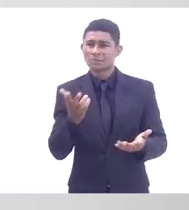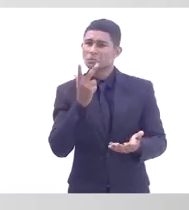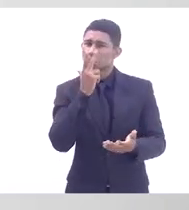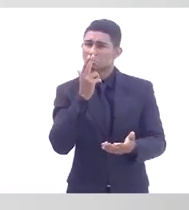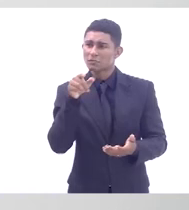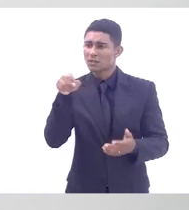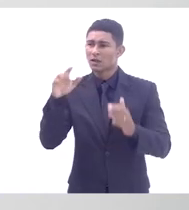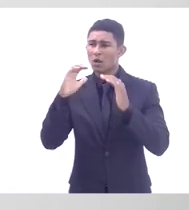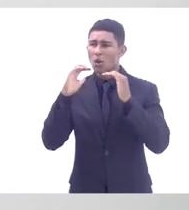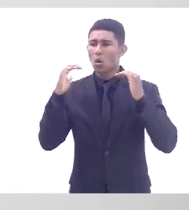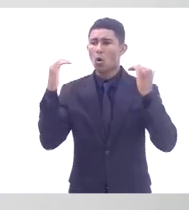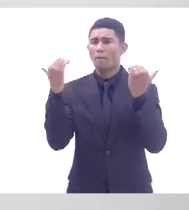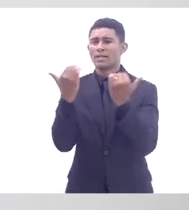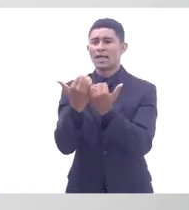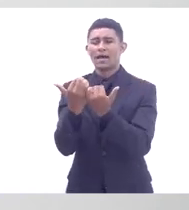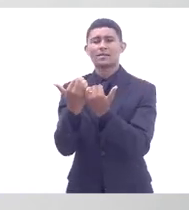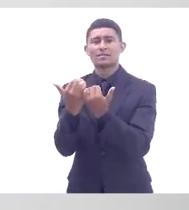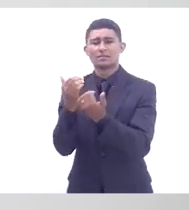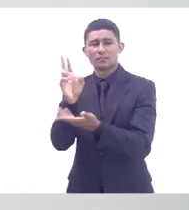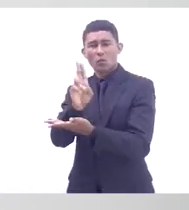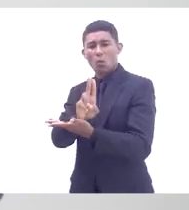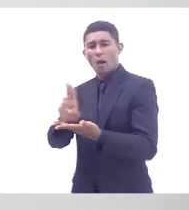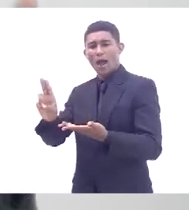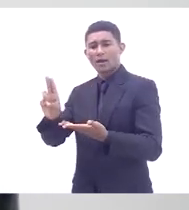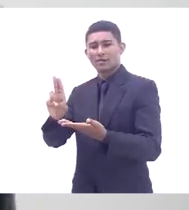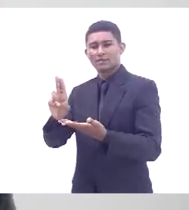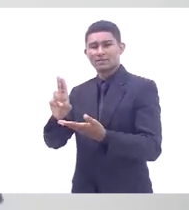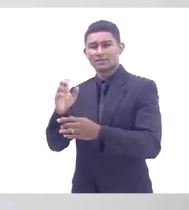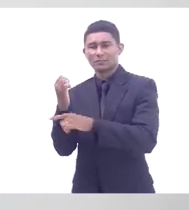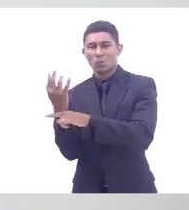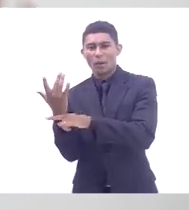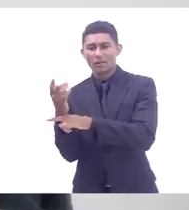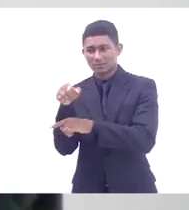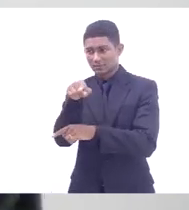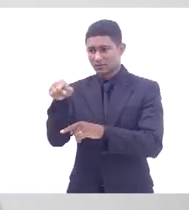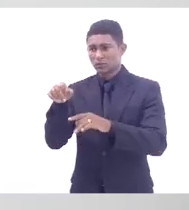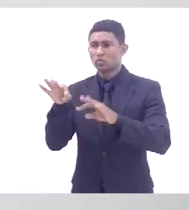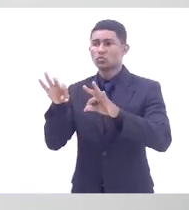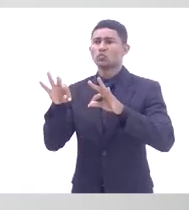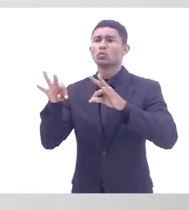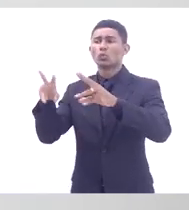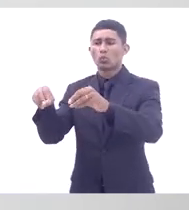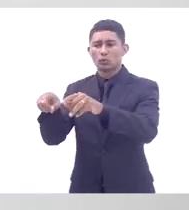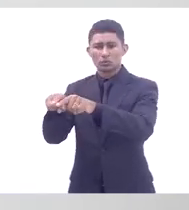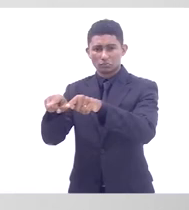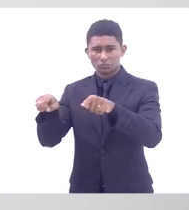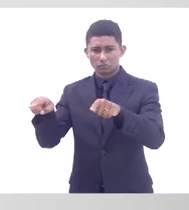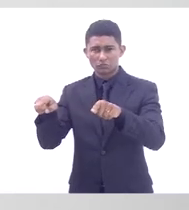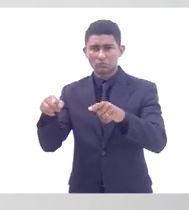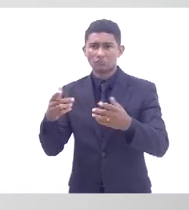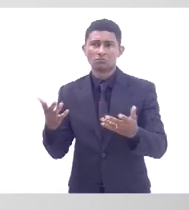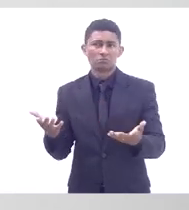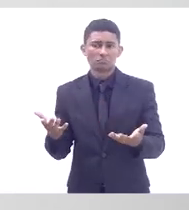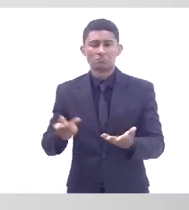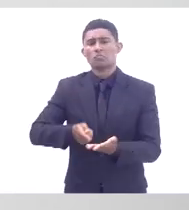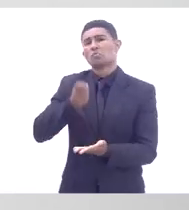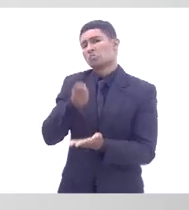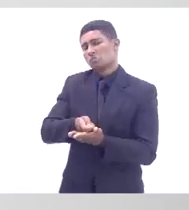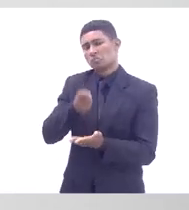vontade da comunidade Universitária da UERJ que todos ganham diz por exemplo de é